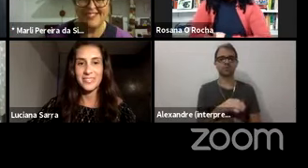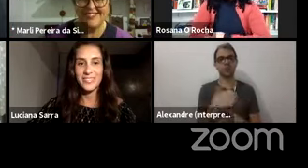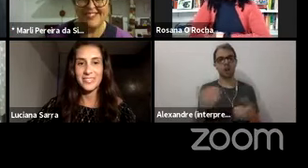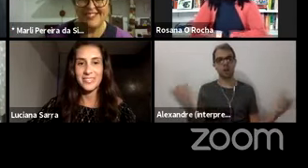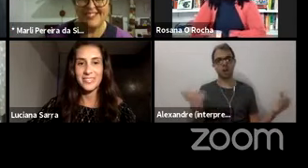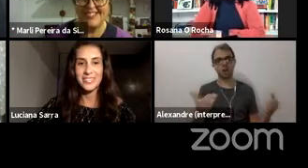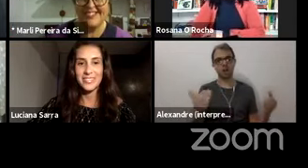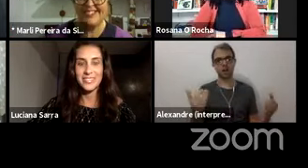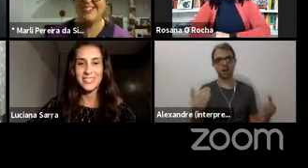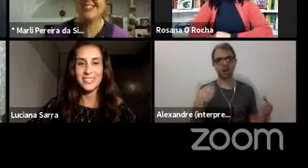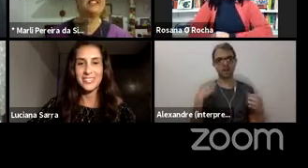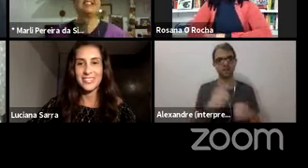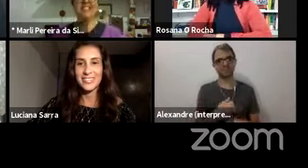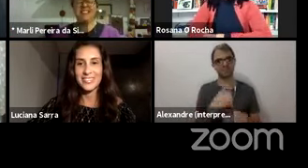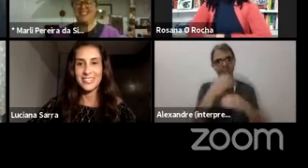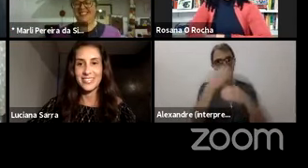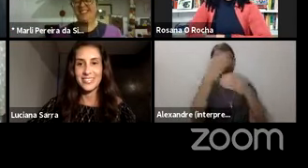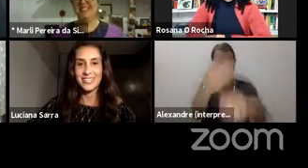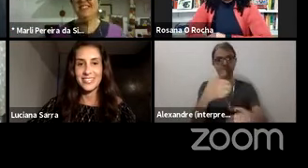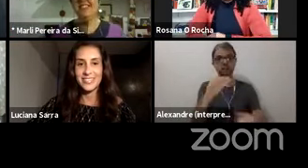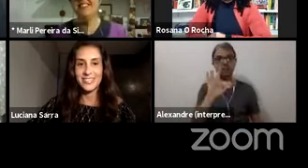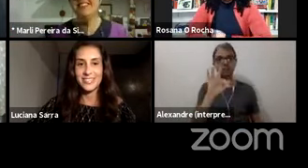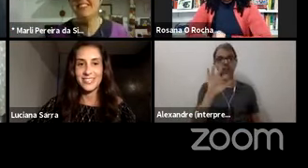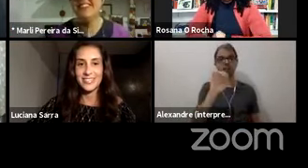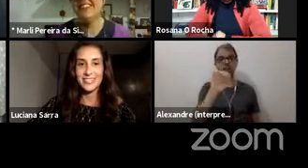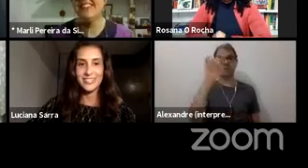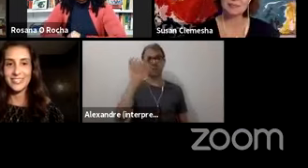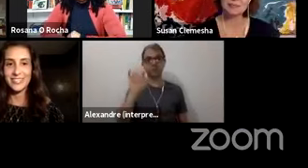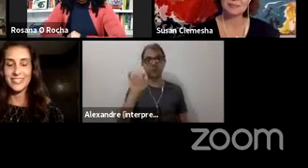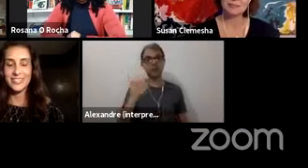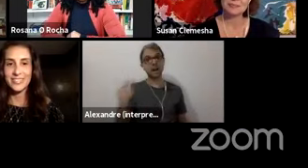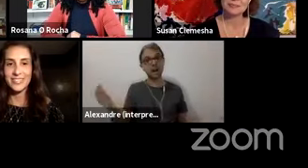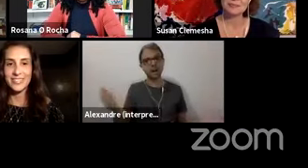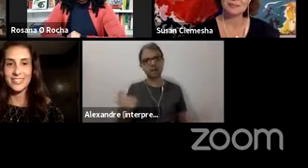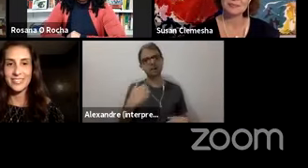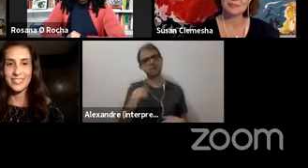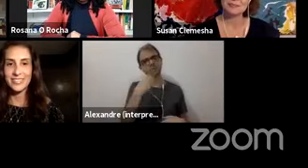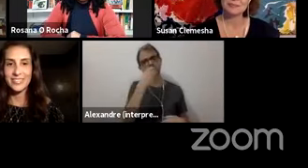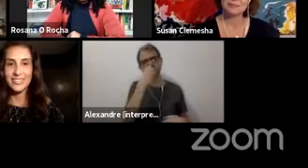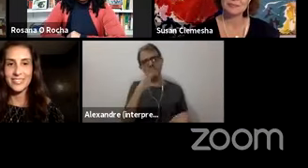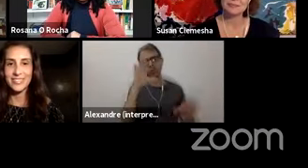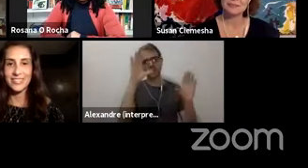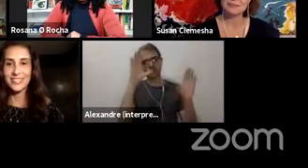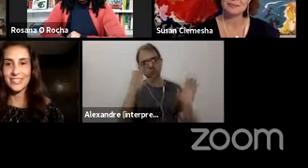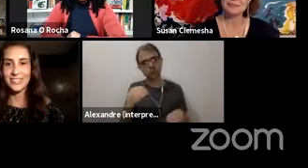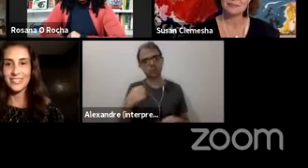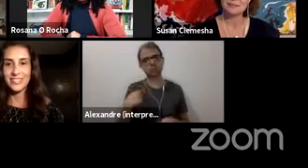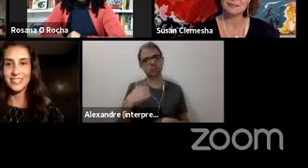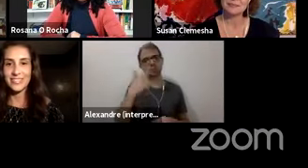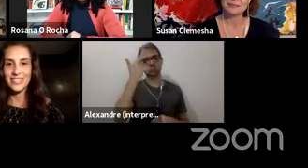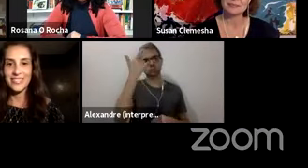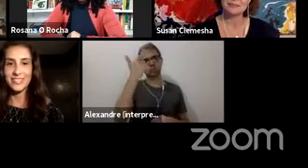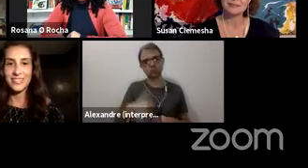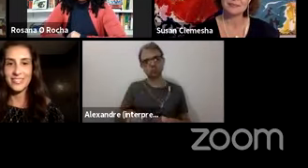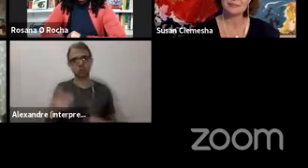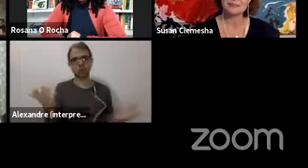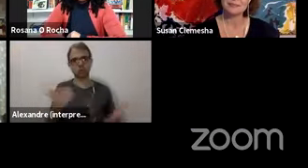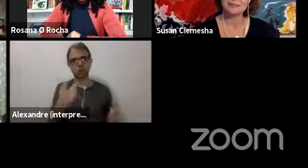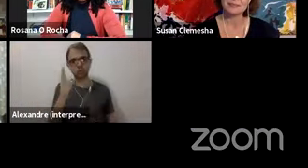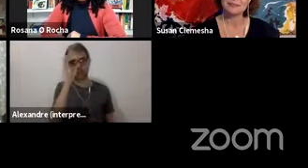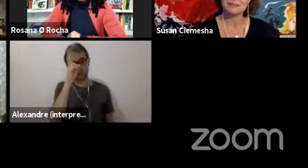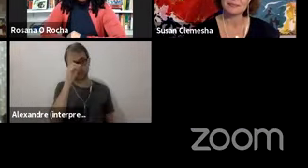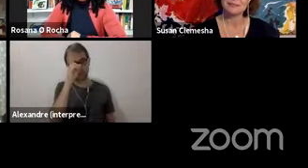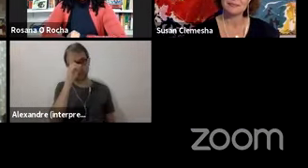Muito obrigada, Marli. Boa noite a todos. É um prazer estar aqui mais uma vez nessa segunda-feira, conversando com